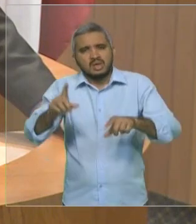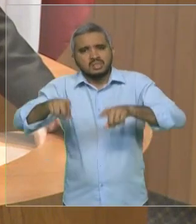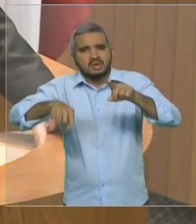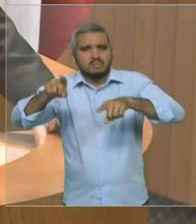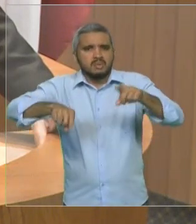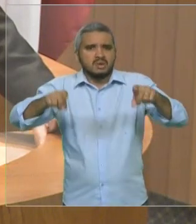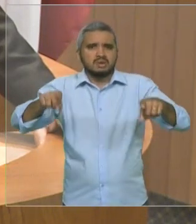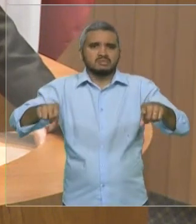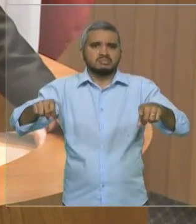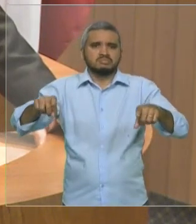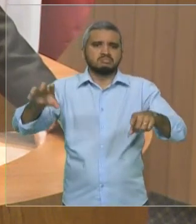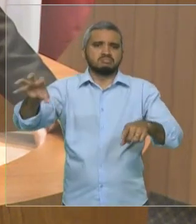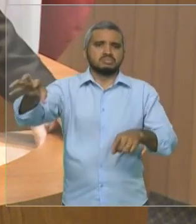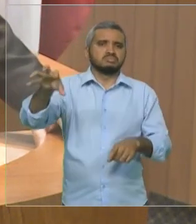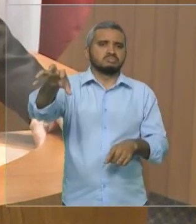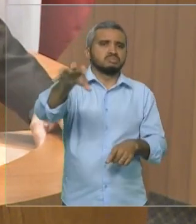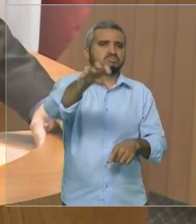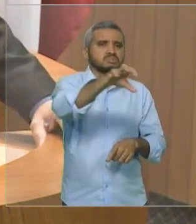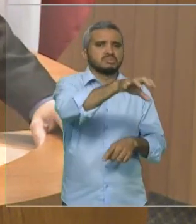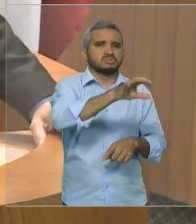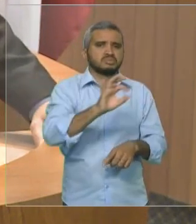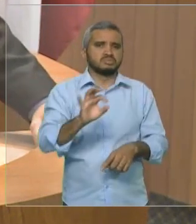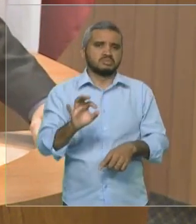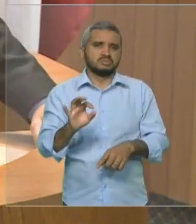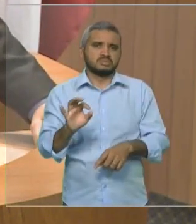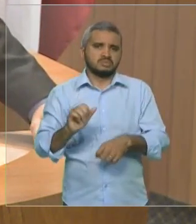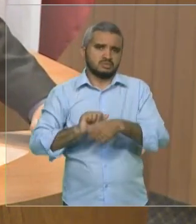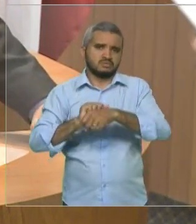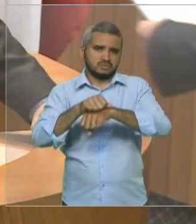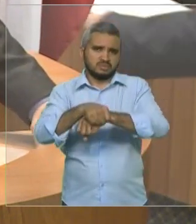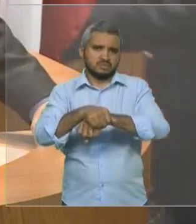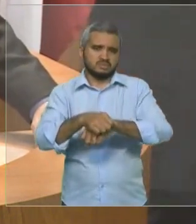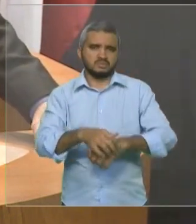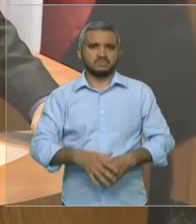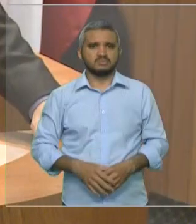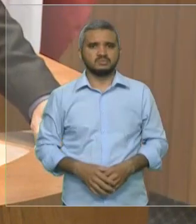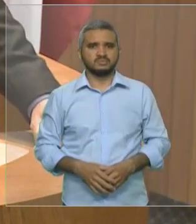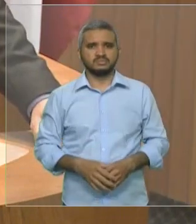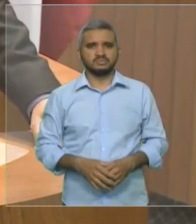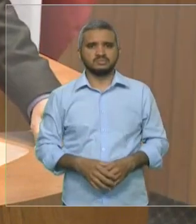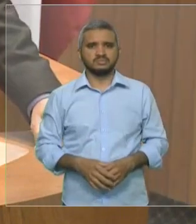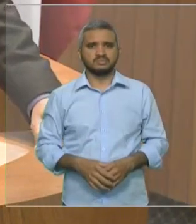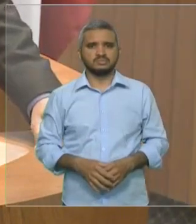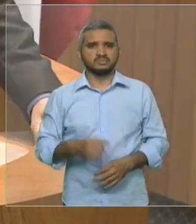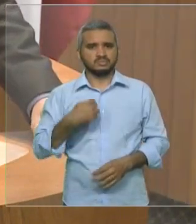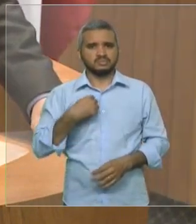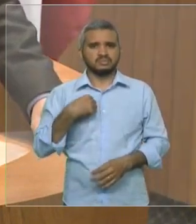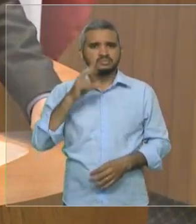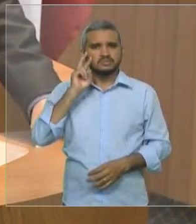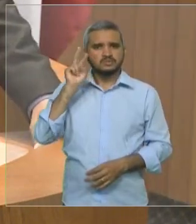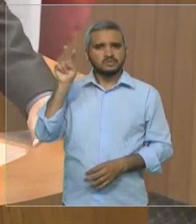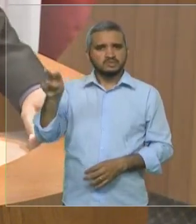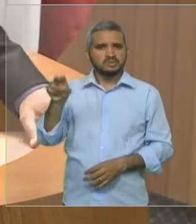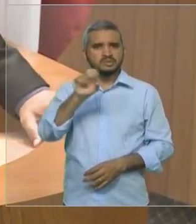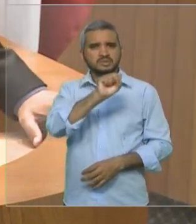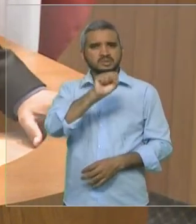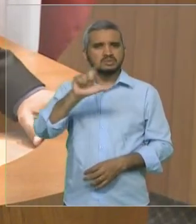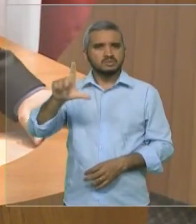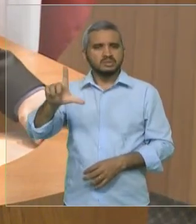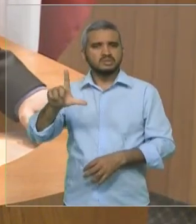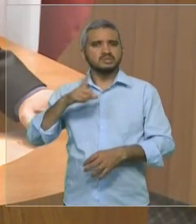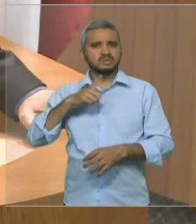universidade. Eu vejo aqui em São Luís obras paralisadas da UFMA, a exemplo